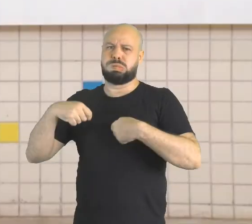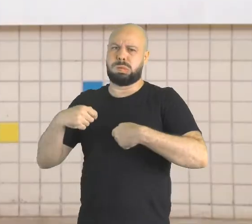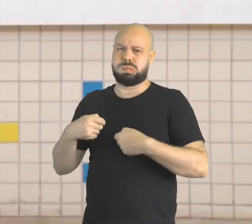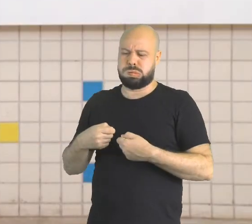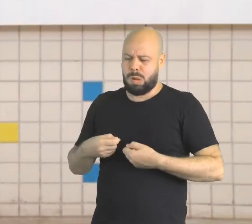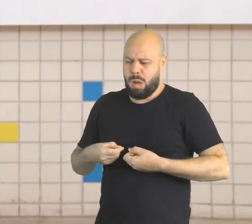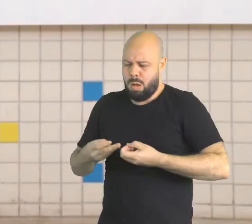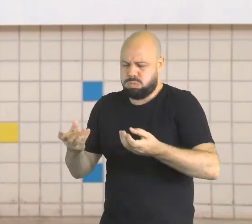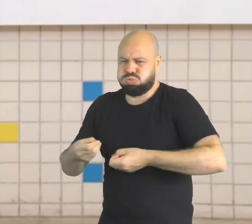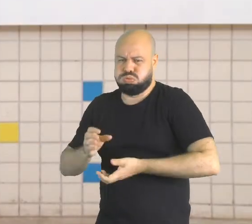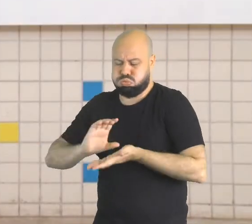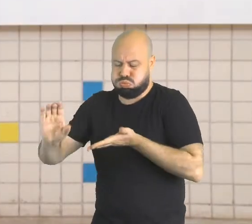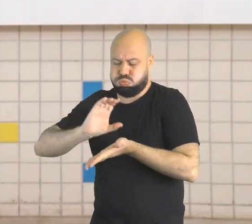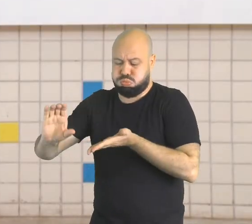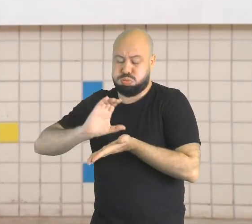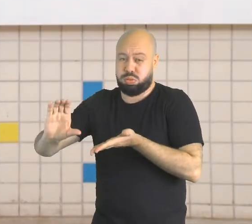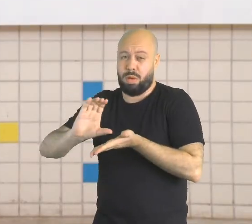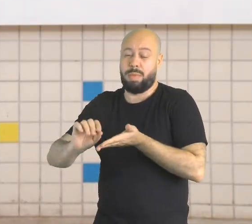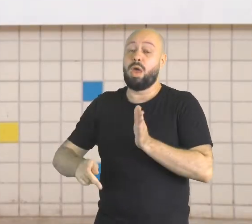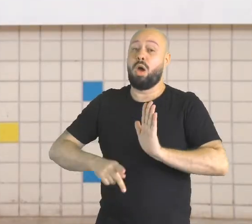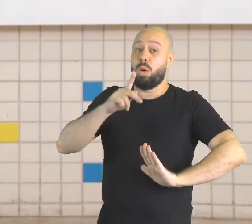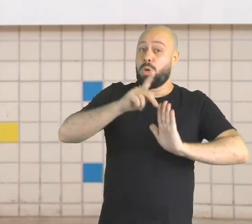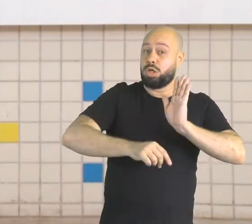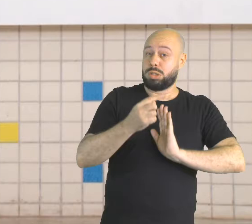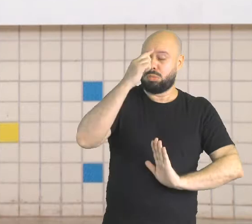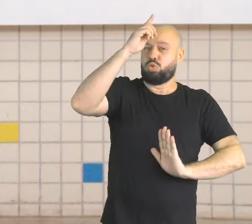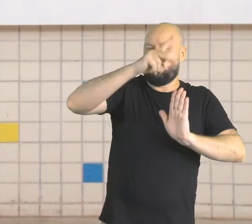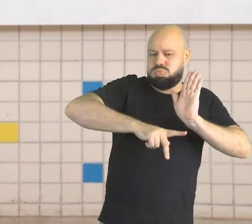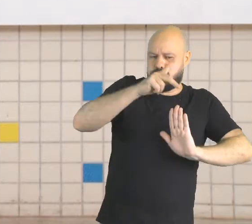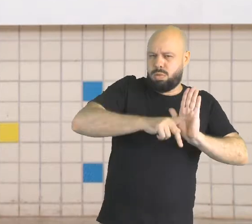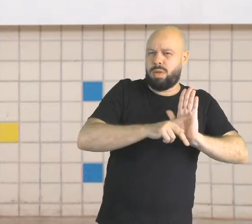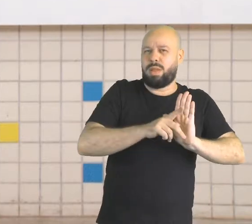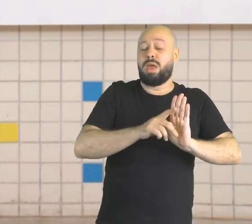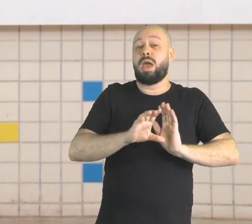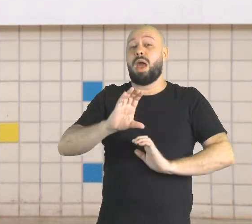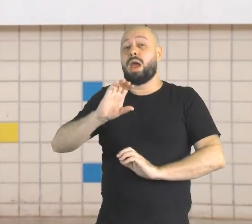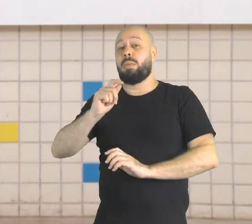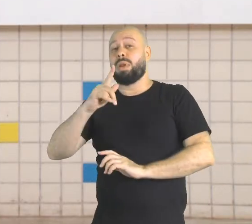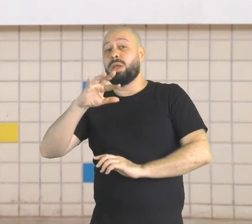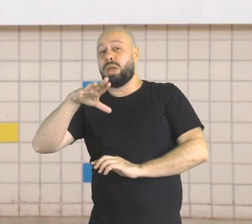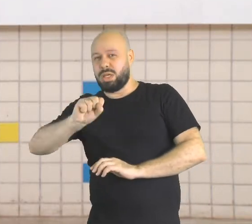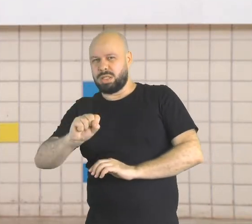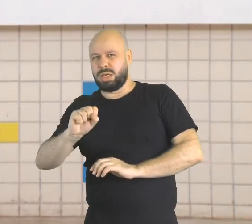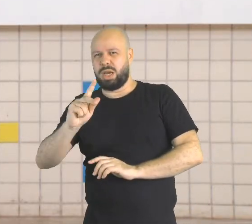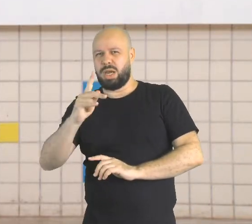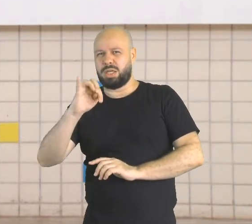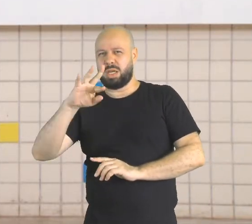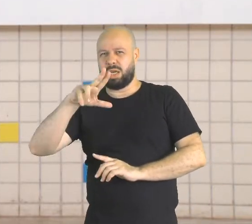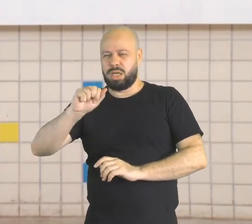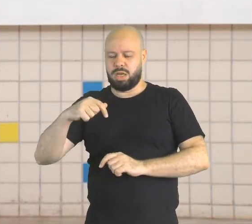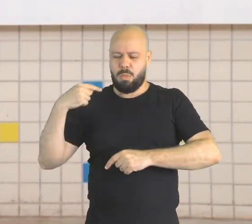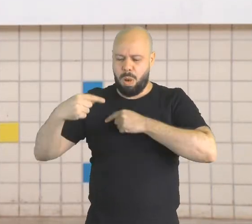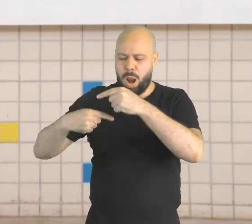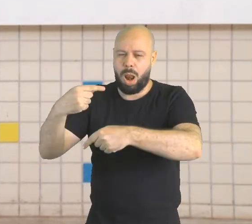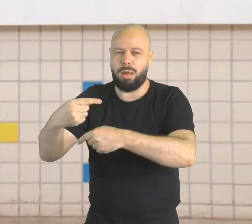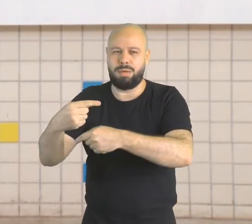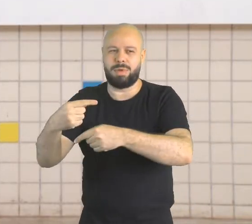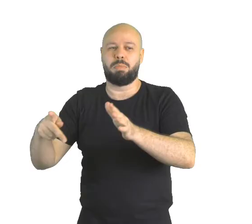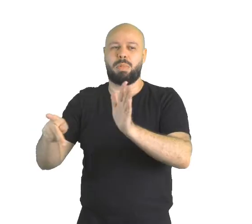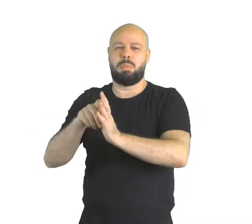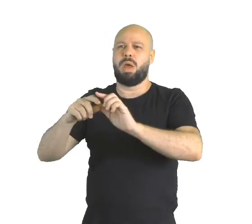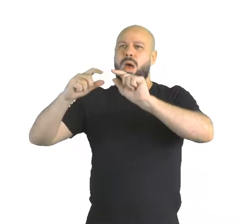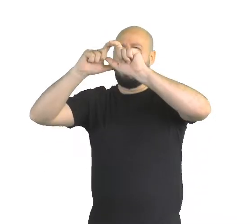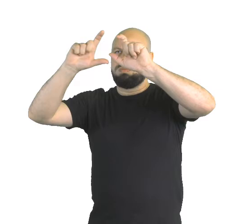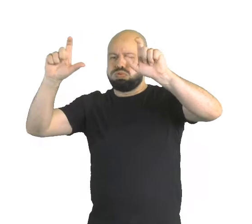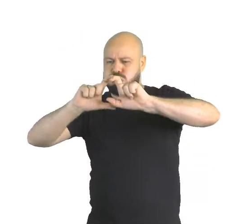vai criar, né, um projeto colonizador chamado capitanias hereditárias. Certo? Essas capitanias